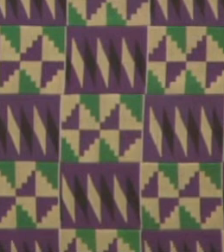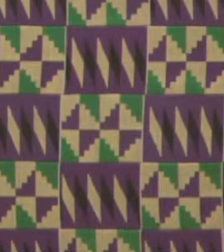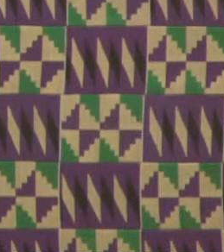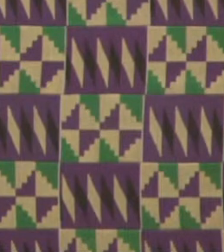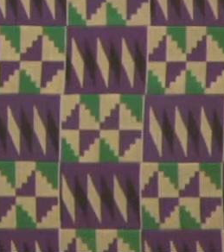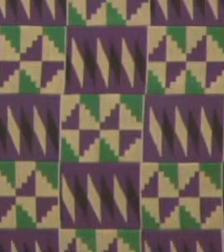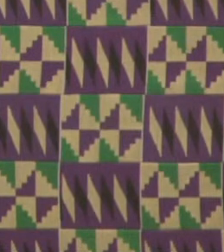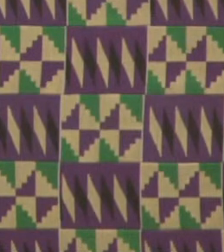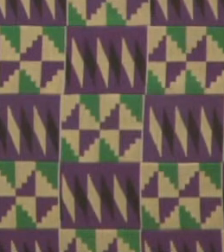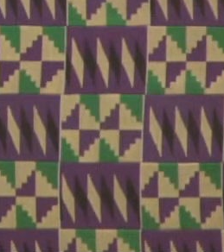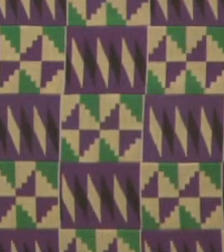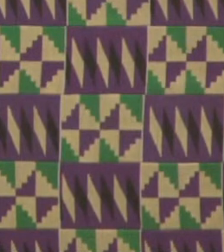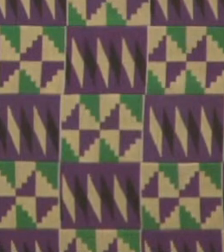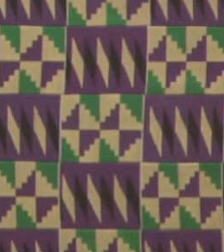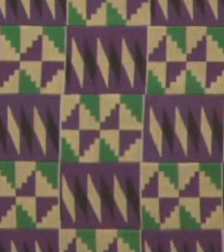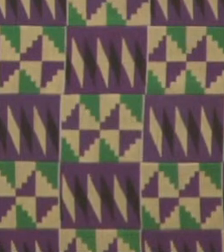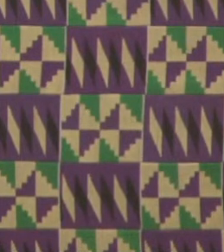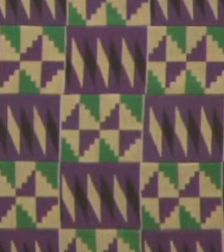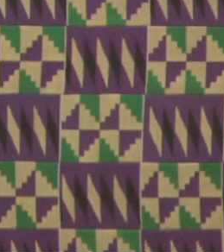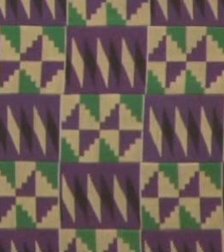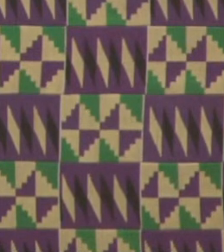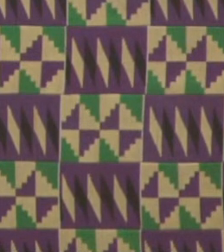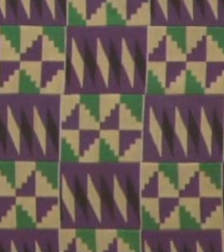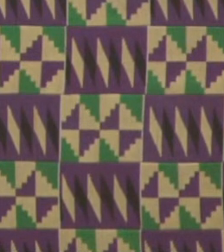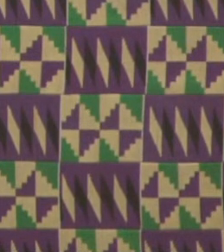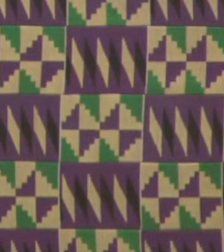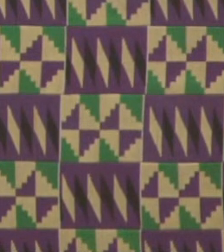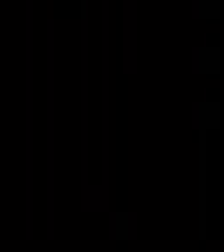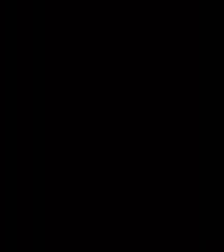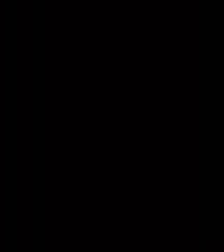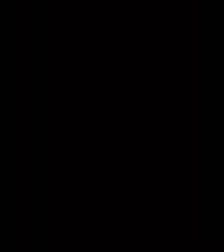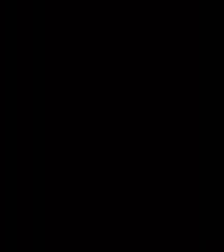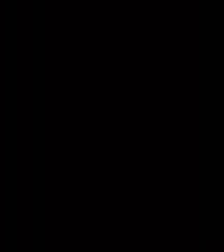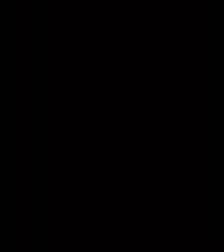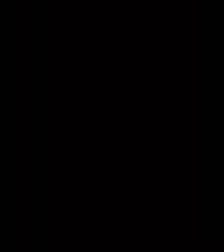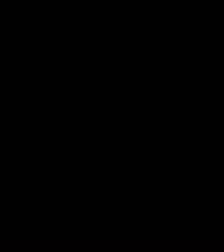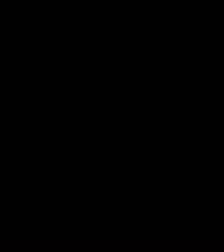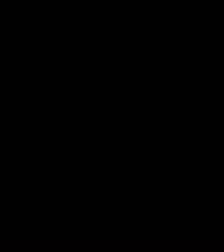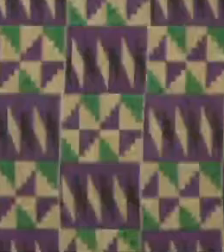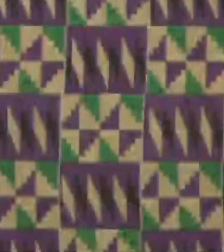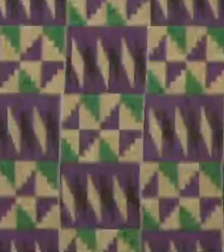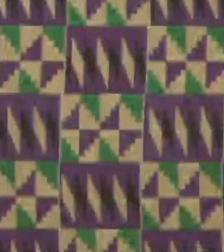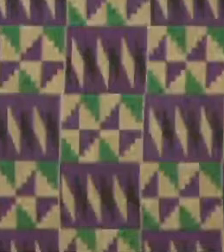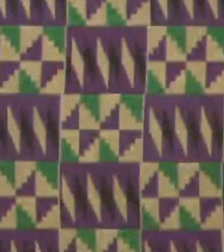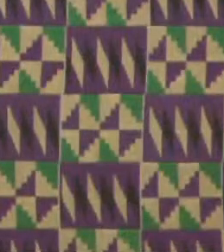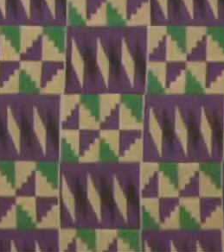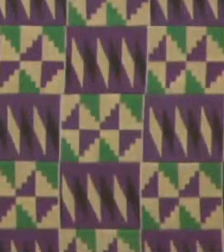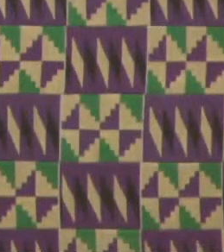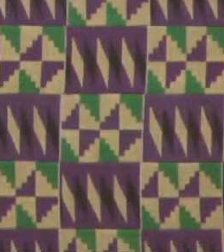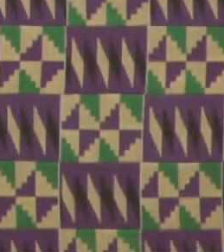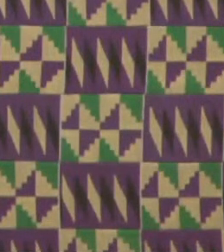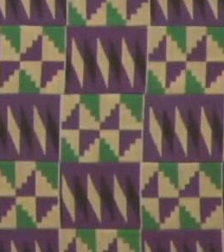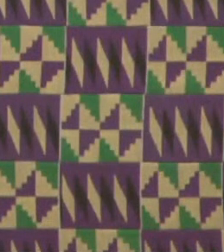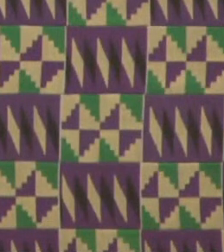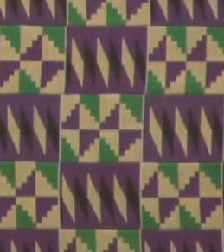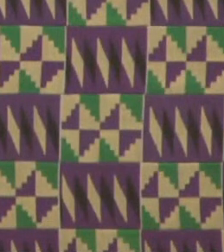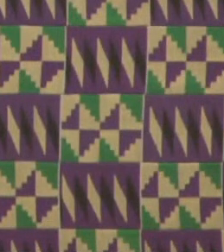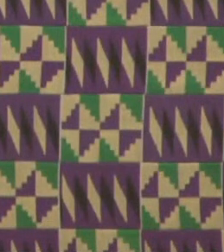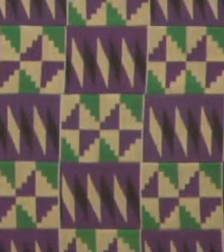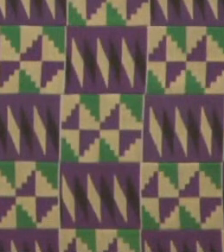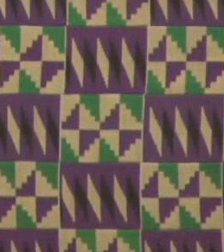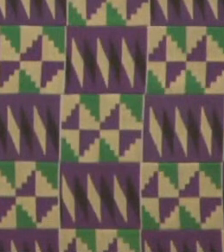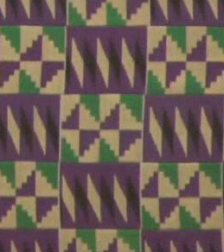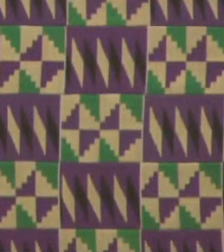no decurso desta visita ao Ghana, estou animado do desejo de dar um passo mais